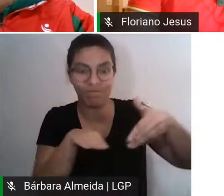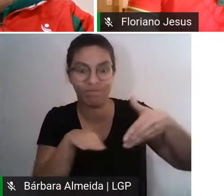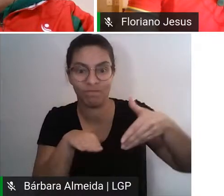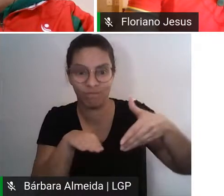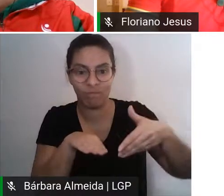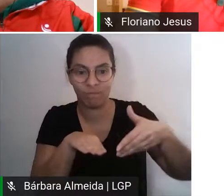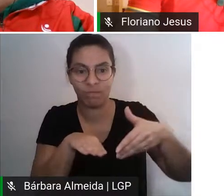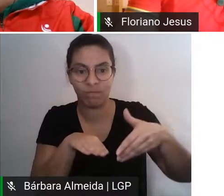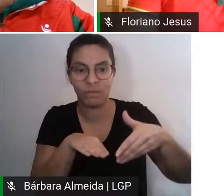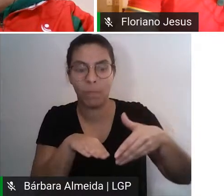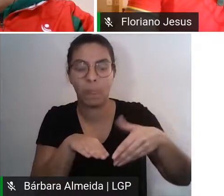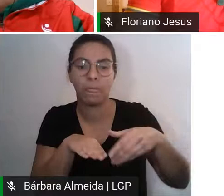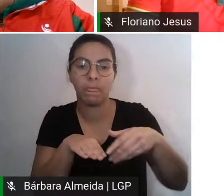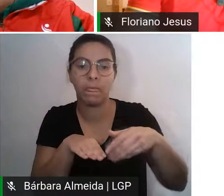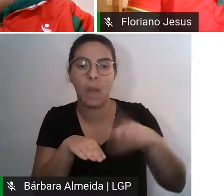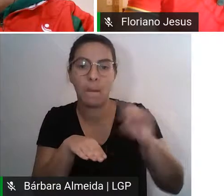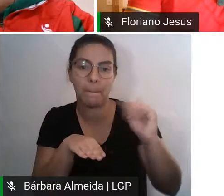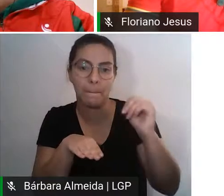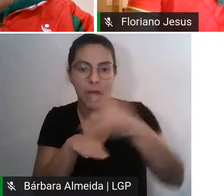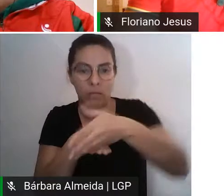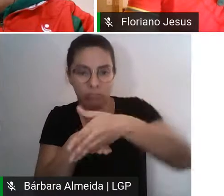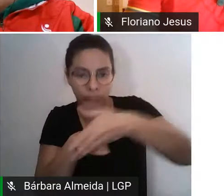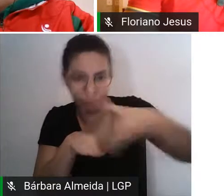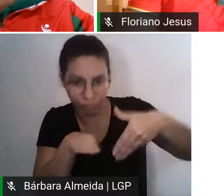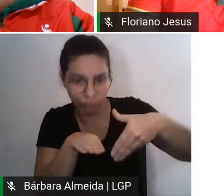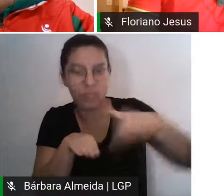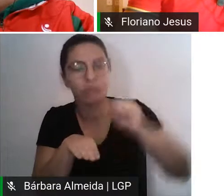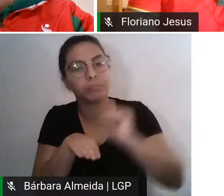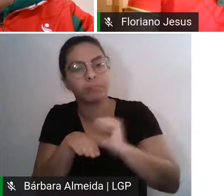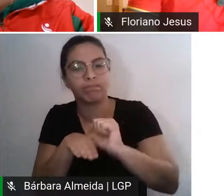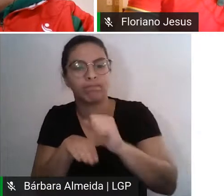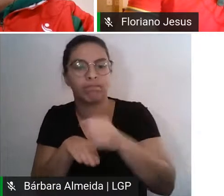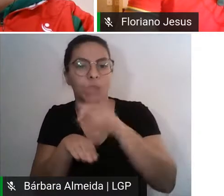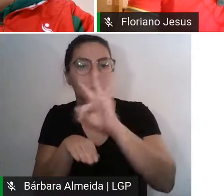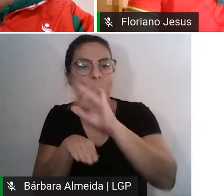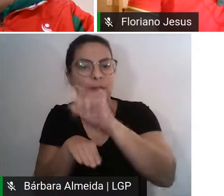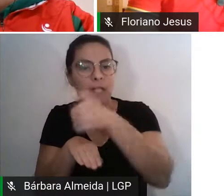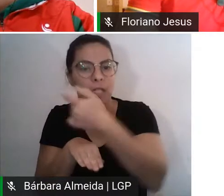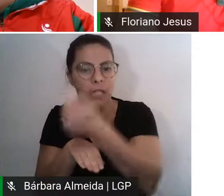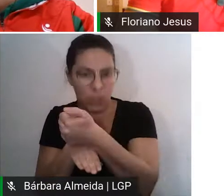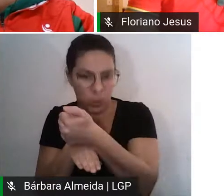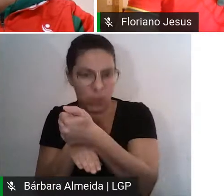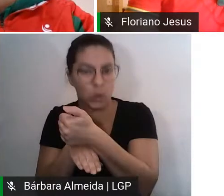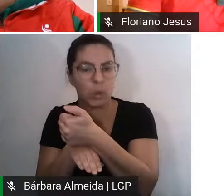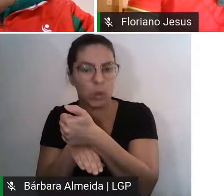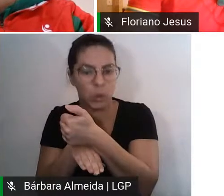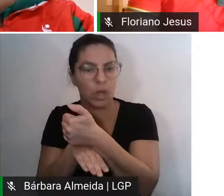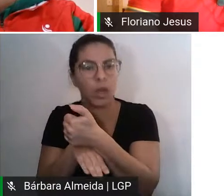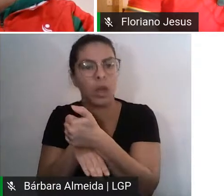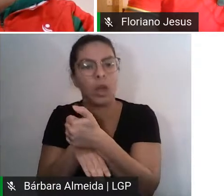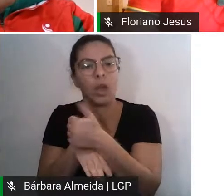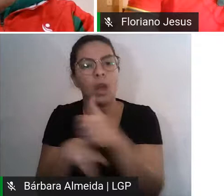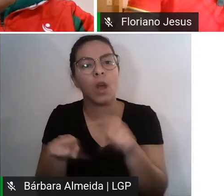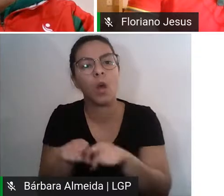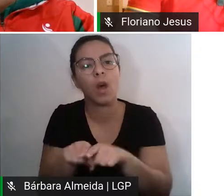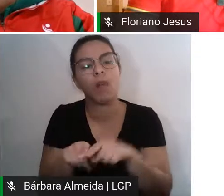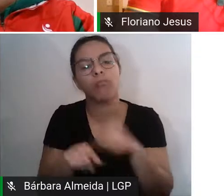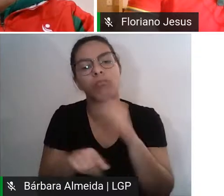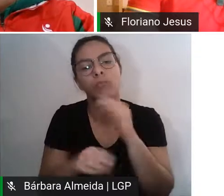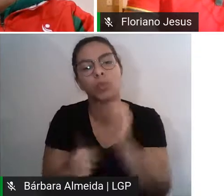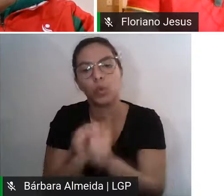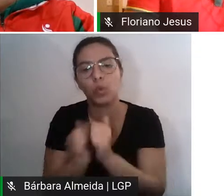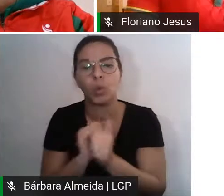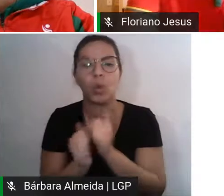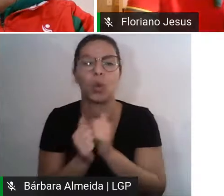vá, já é uma classe 4,5, será uma classe 4,5. Aqueles jogadores que nós temos a falar com problemas articulares